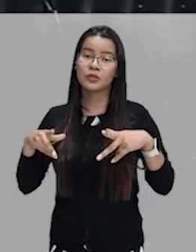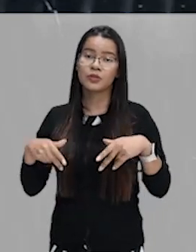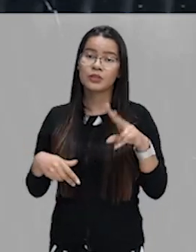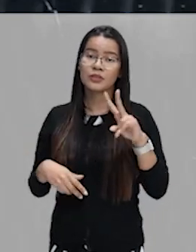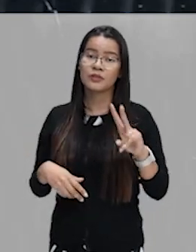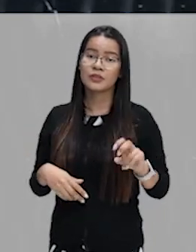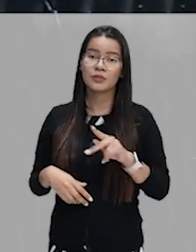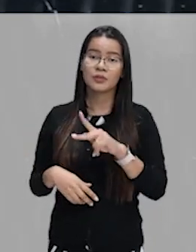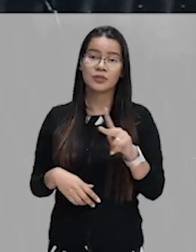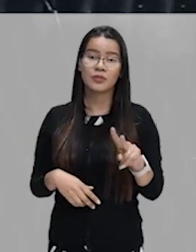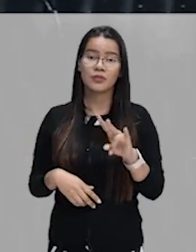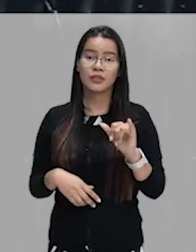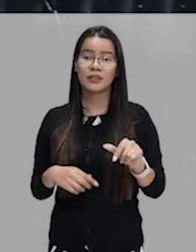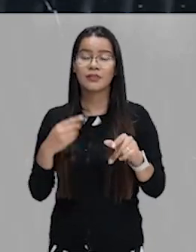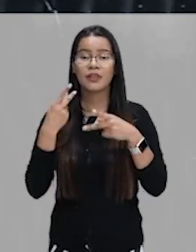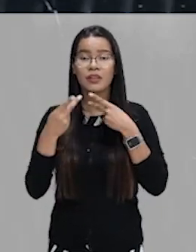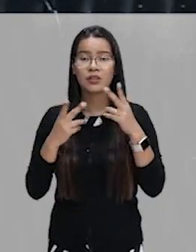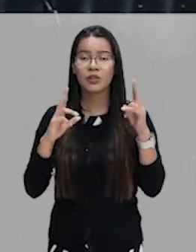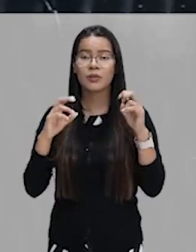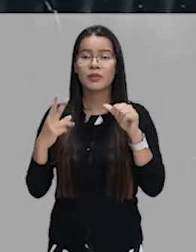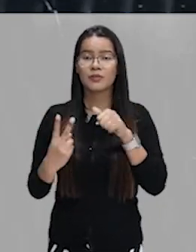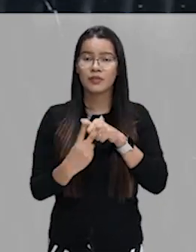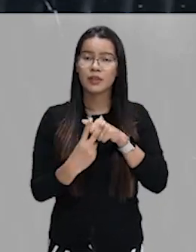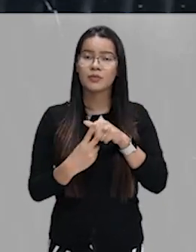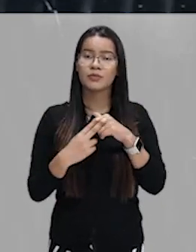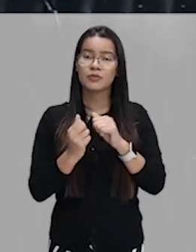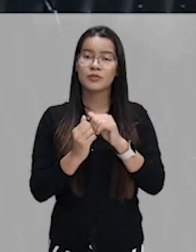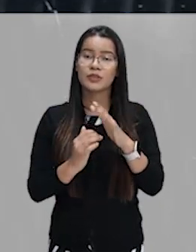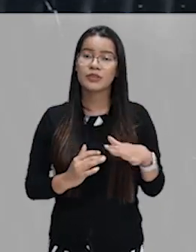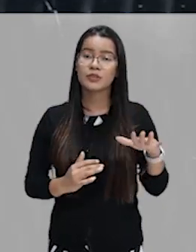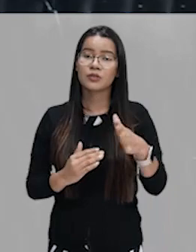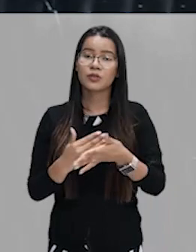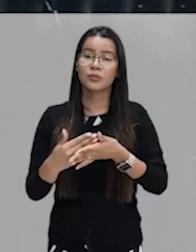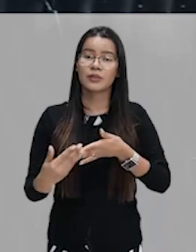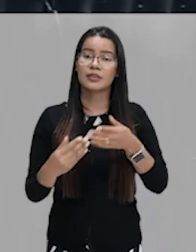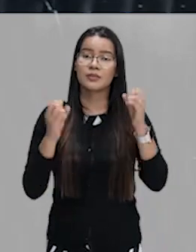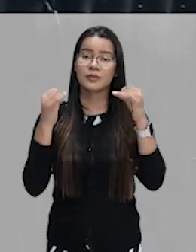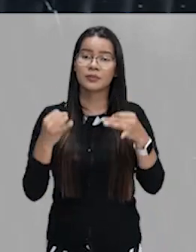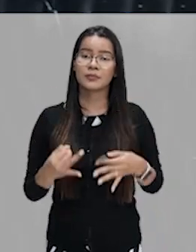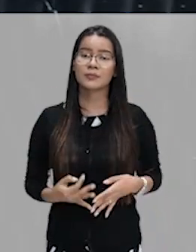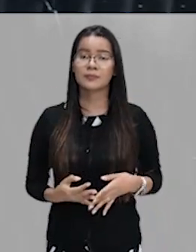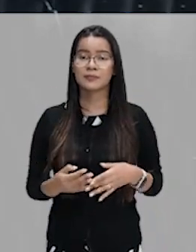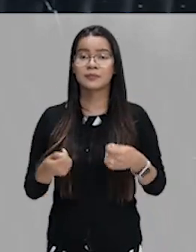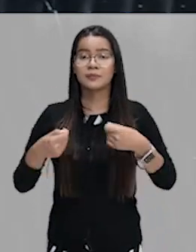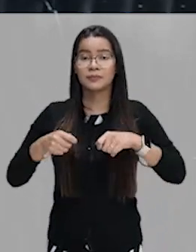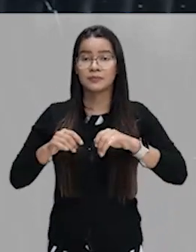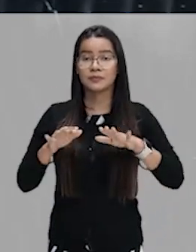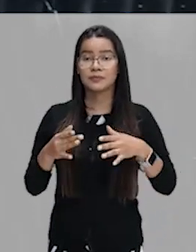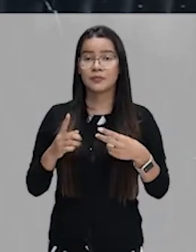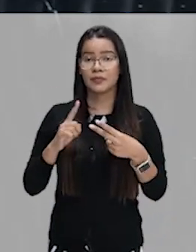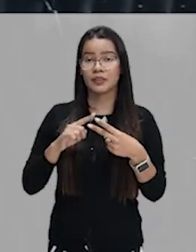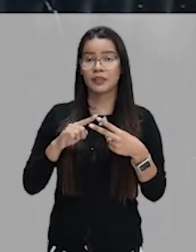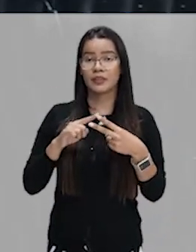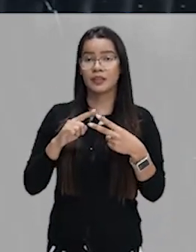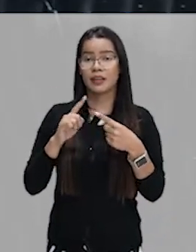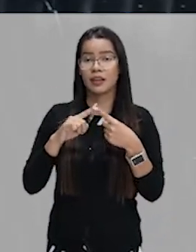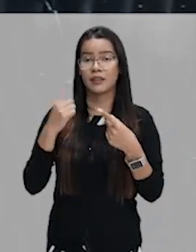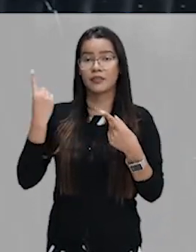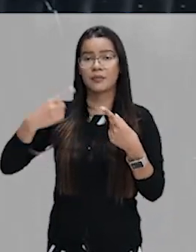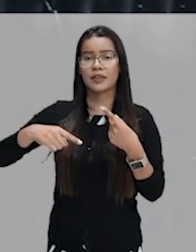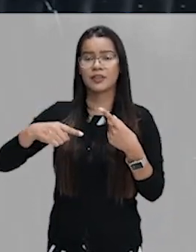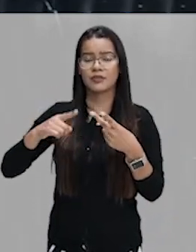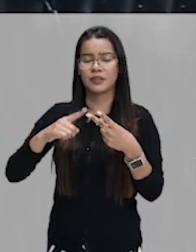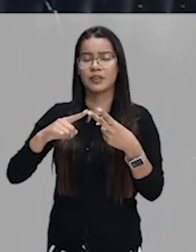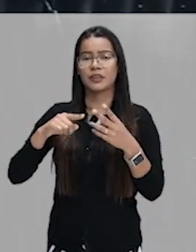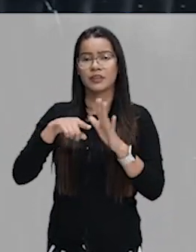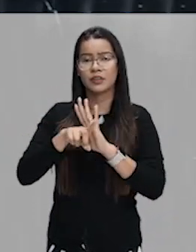com vocês, ele começa falando dessas possibilidades: forma afirmativa, interrogativa e negativa,